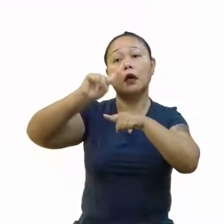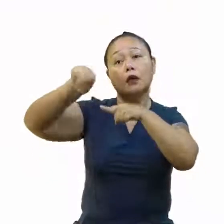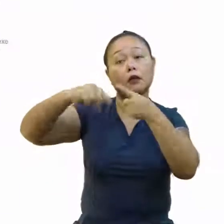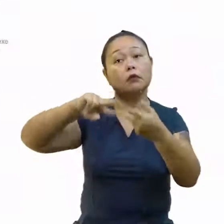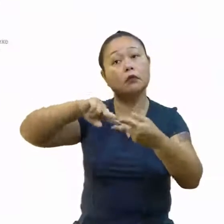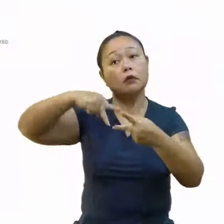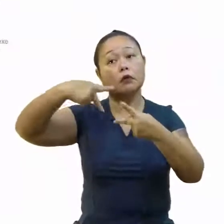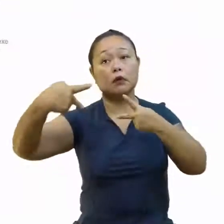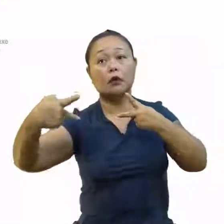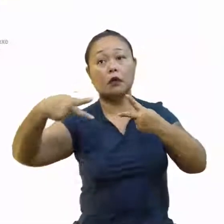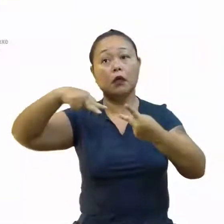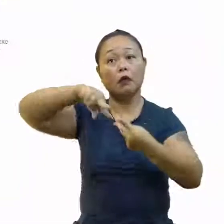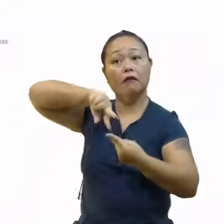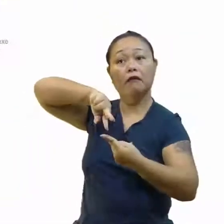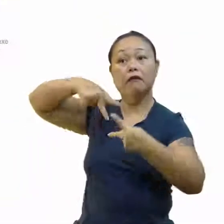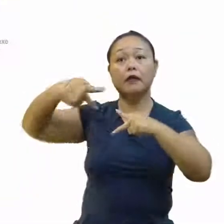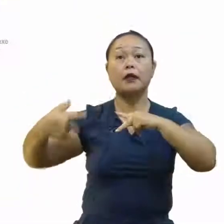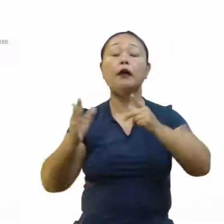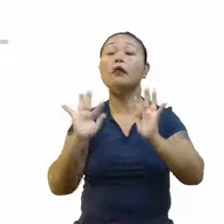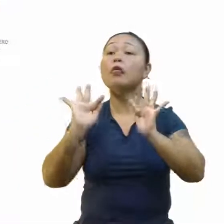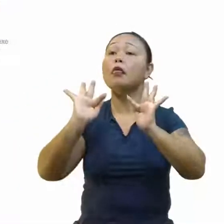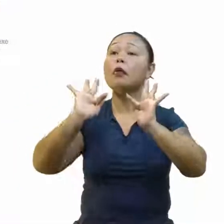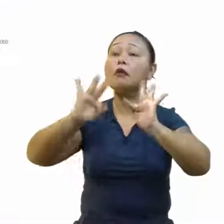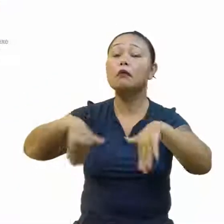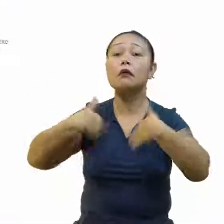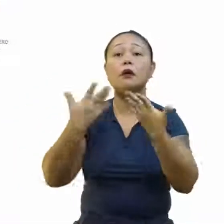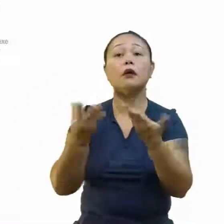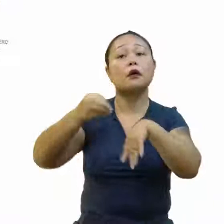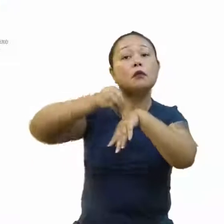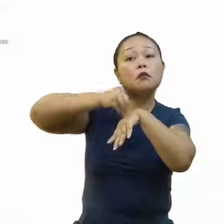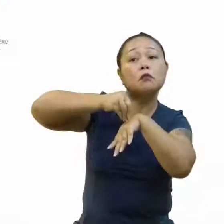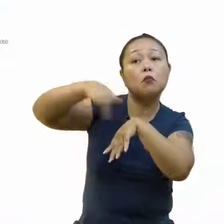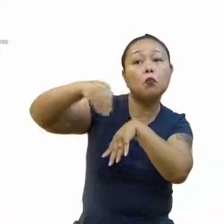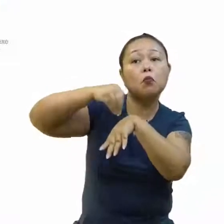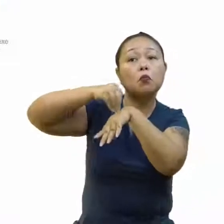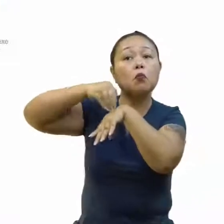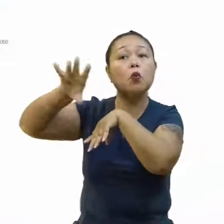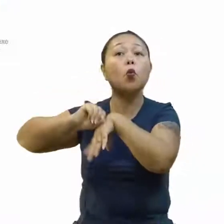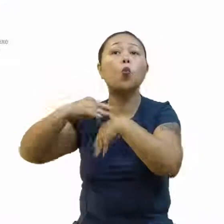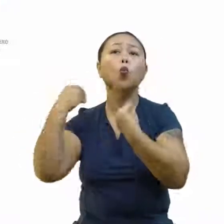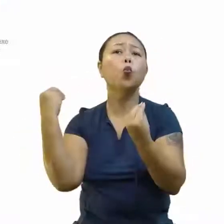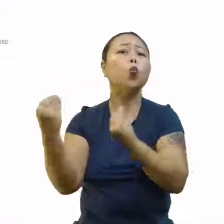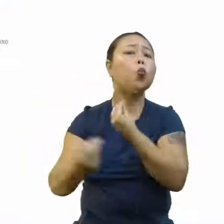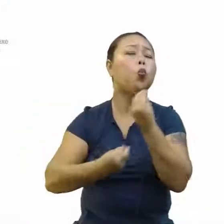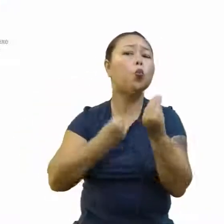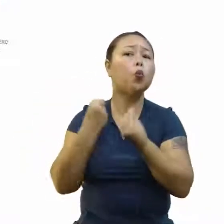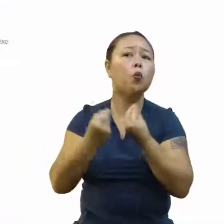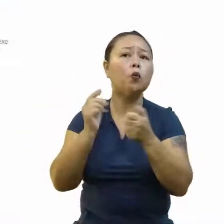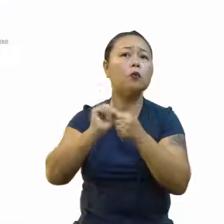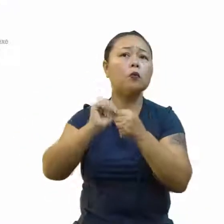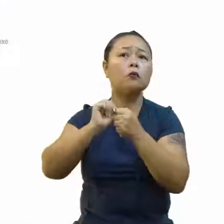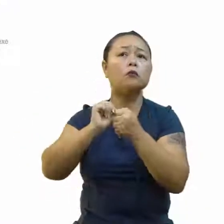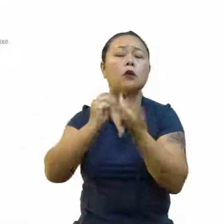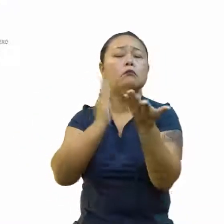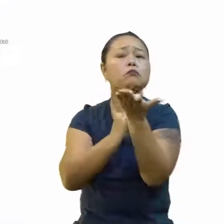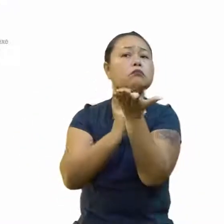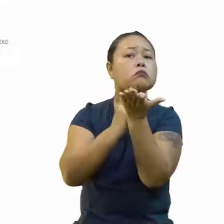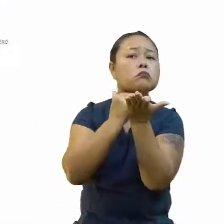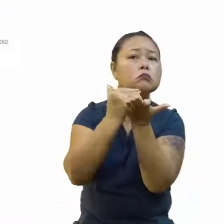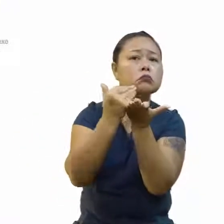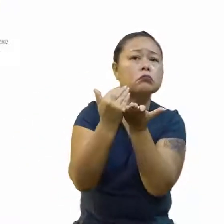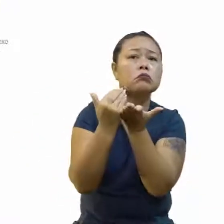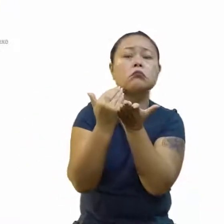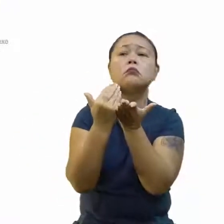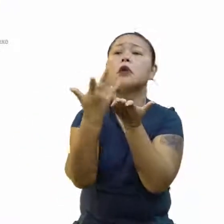flexibilidade. E para fechar, as nossas dicas, né? De como que você pode começar a fazer